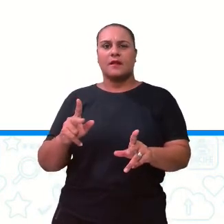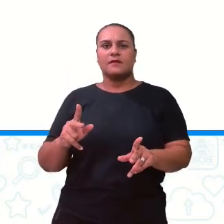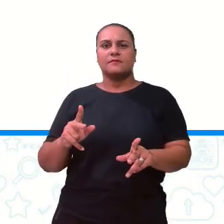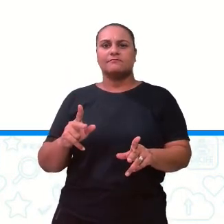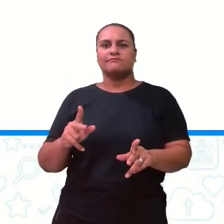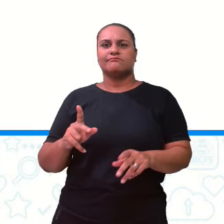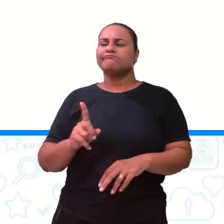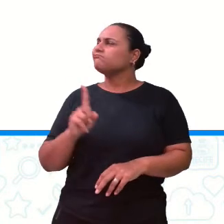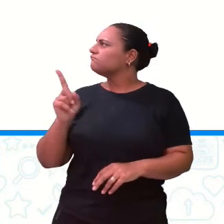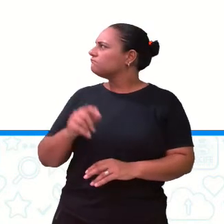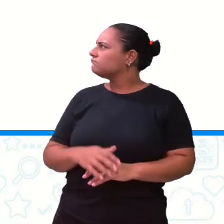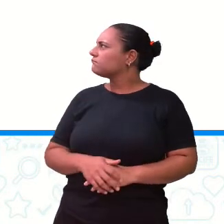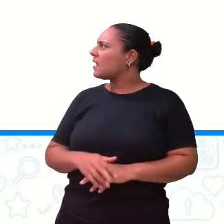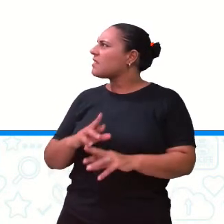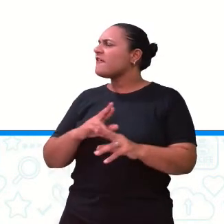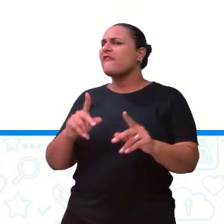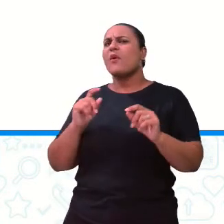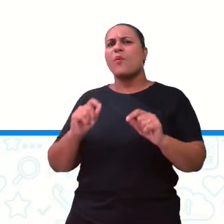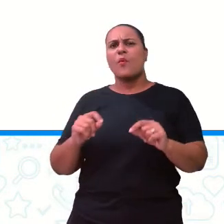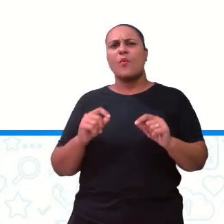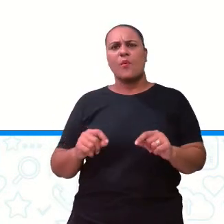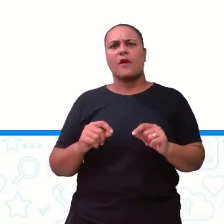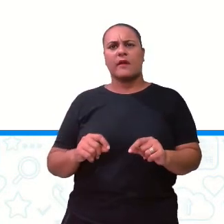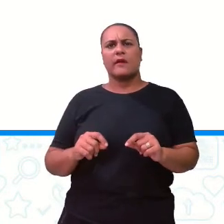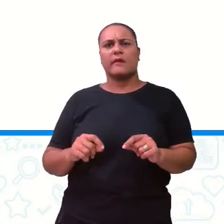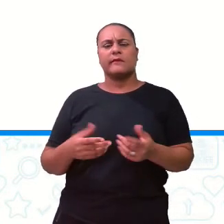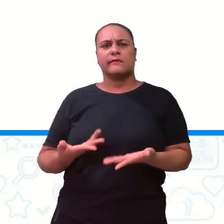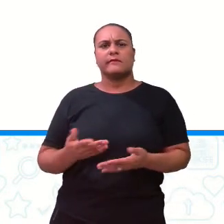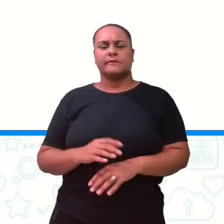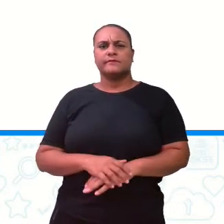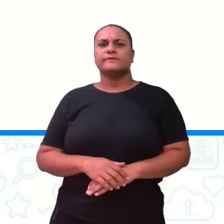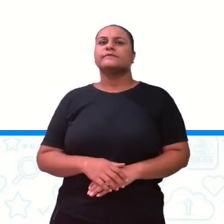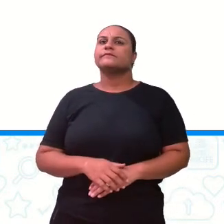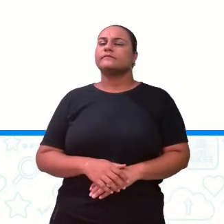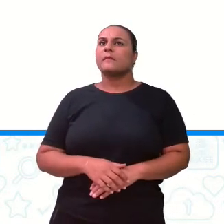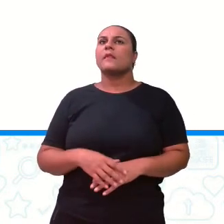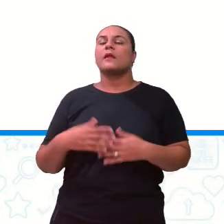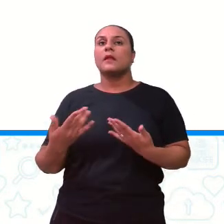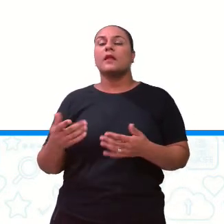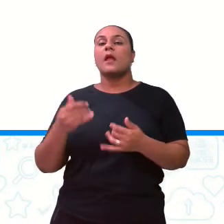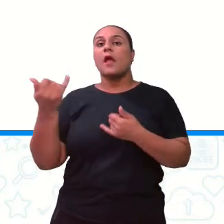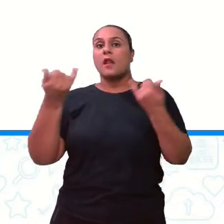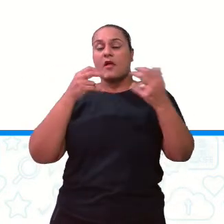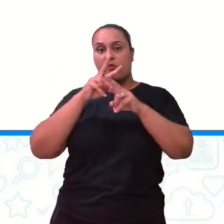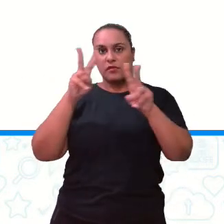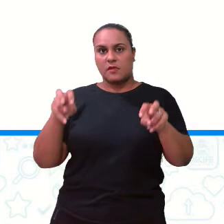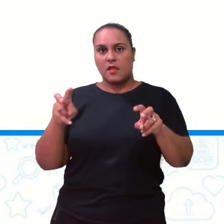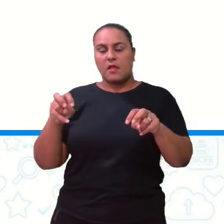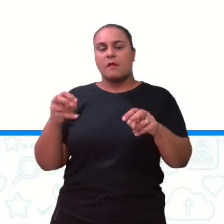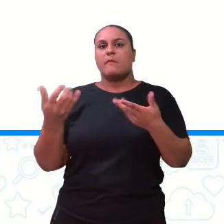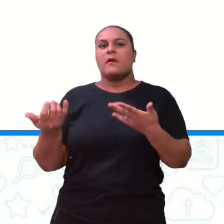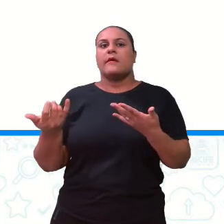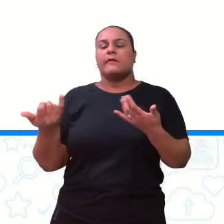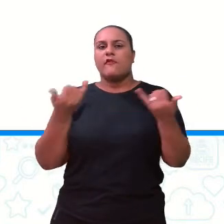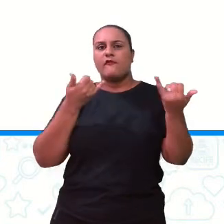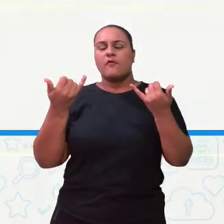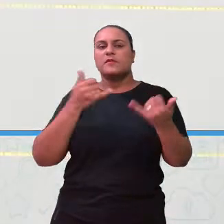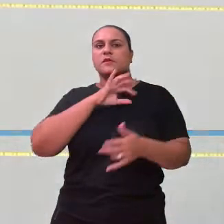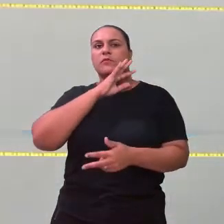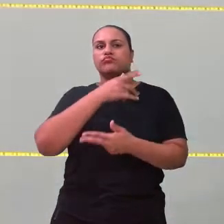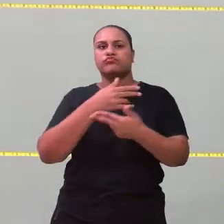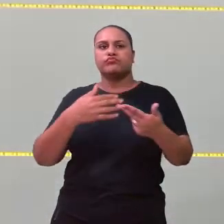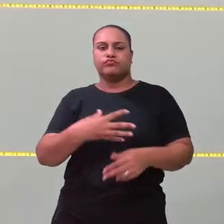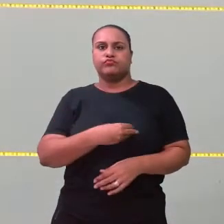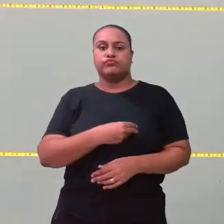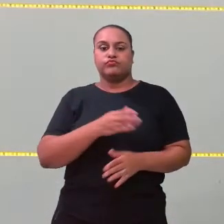que ela tem de diferente da outra que a gente acabou de ver, que falava sobre o tempo de vida dos animais? Essa